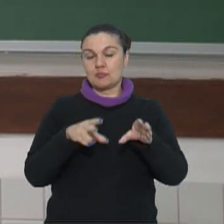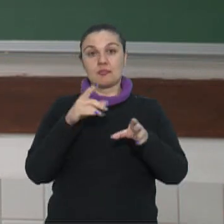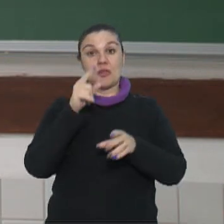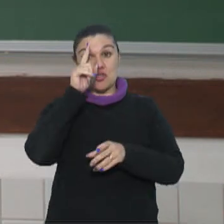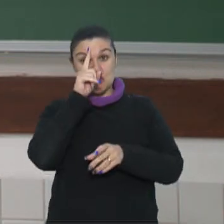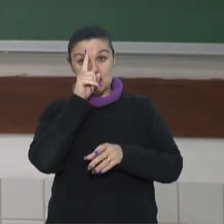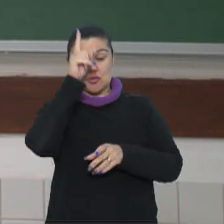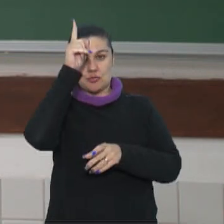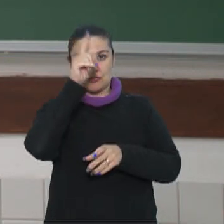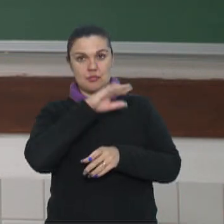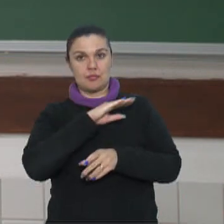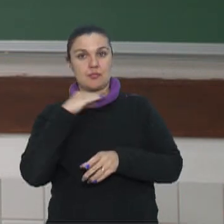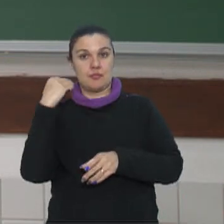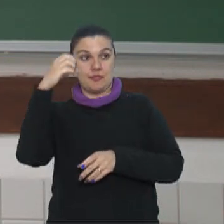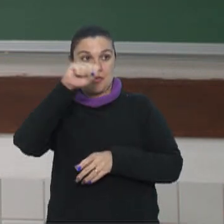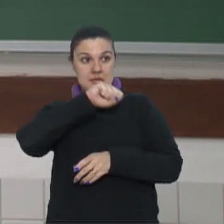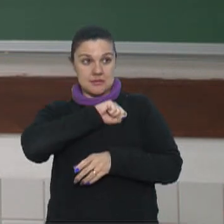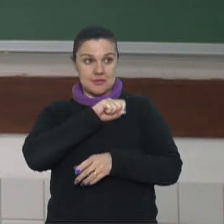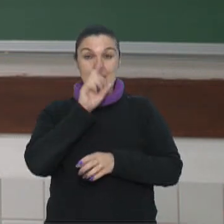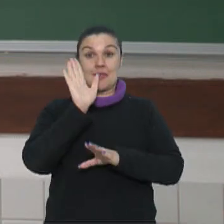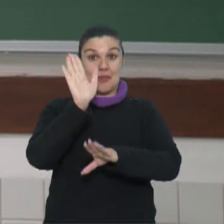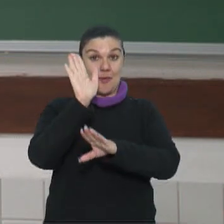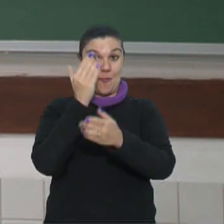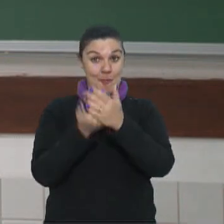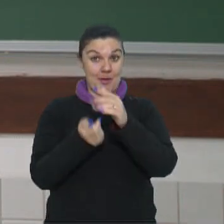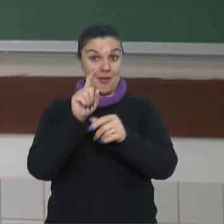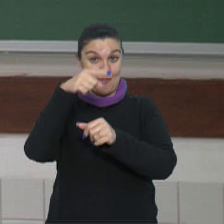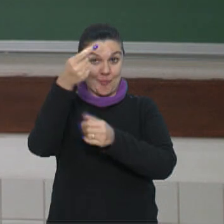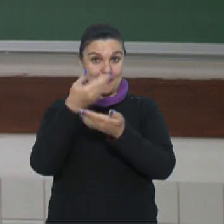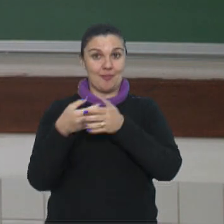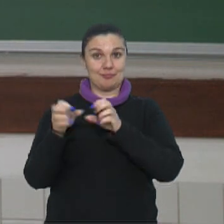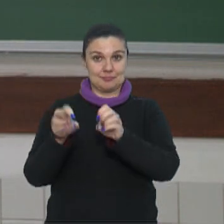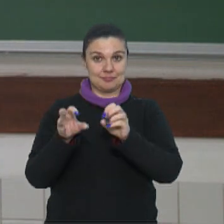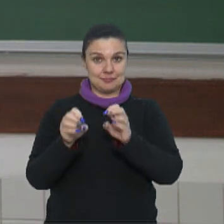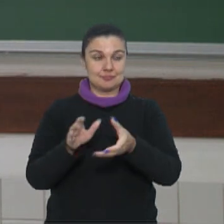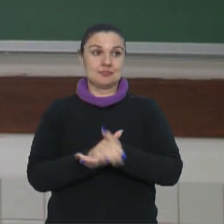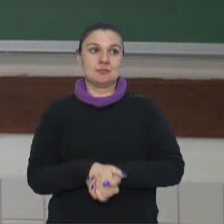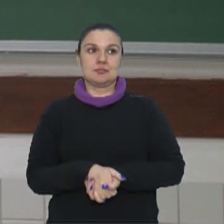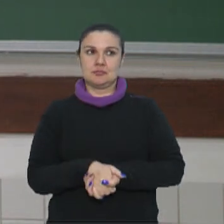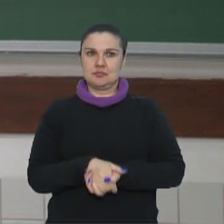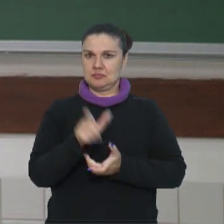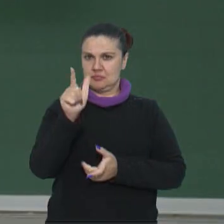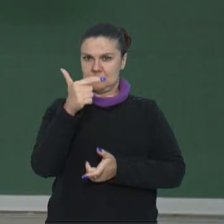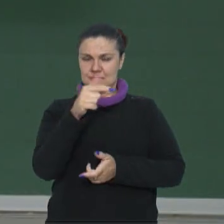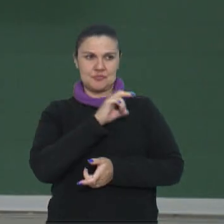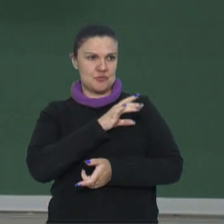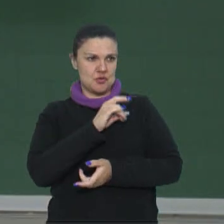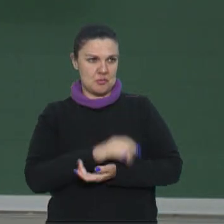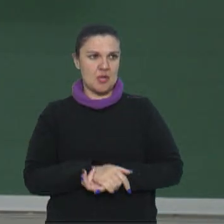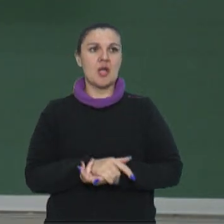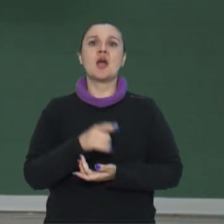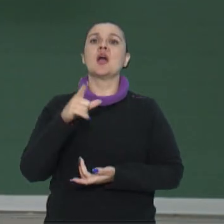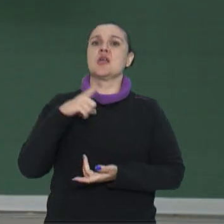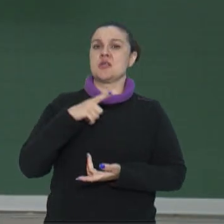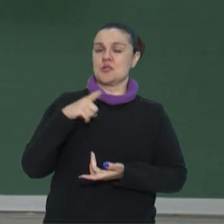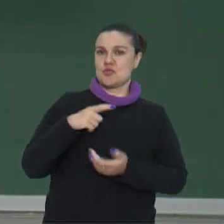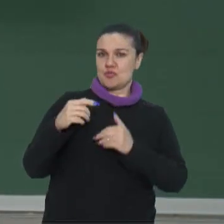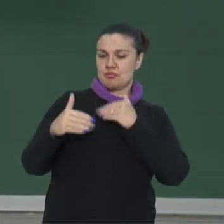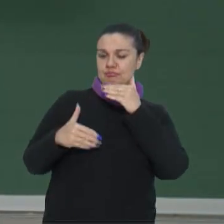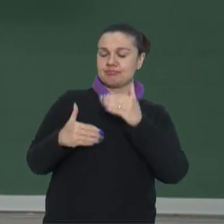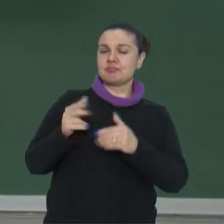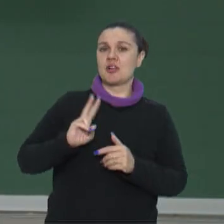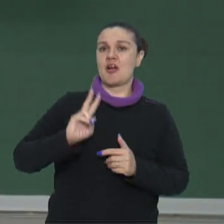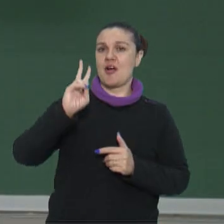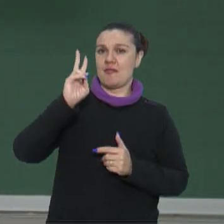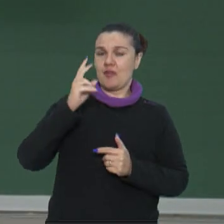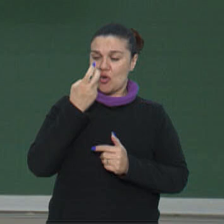dia do sacrifício. Não perca, na próxima aula nós vamos trabalhar melhor isso daí. Mas, na verdade, eles não tinham tanto medo assim, não. E tinha até uma questão de